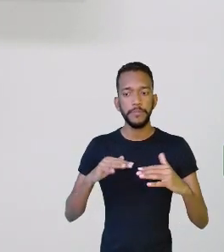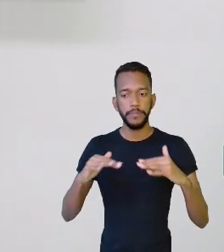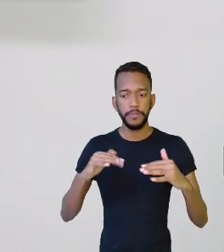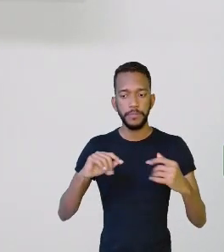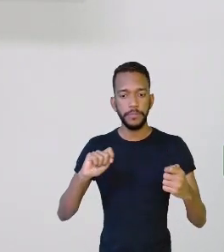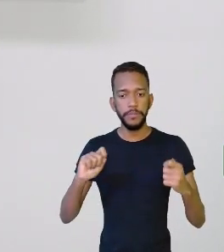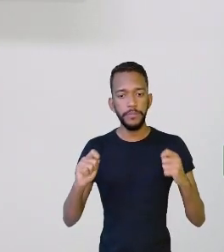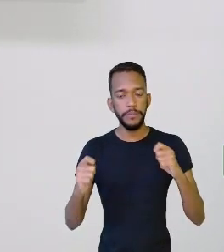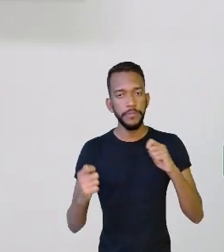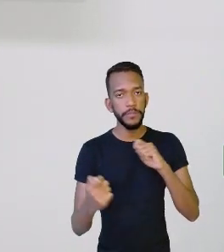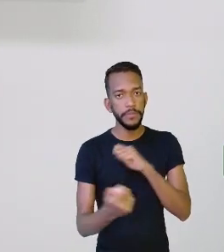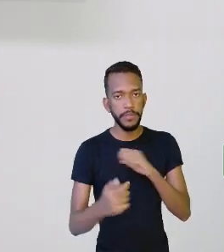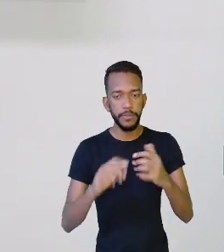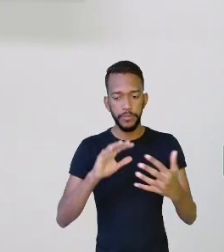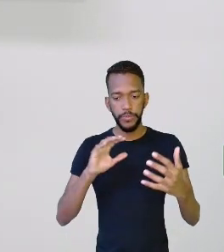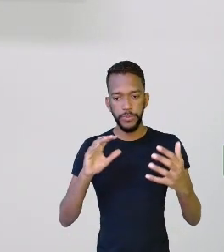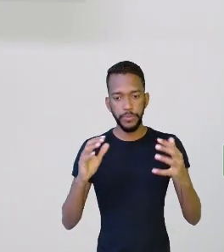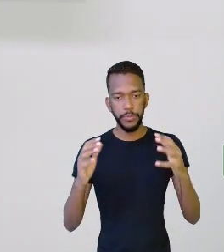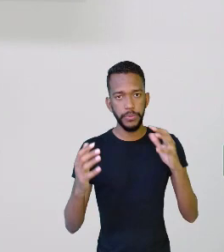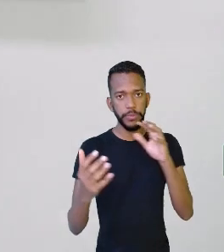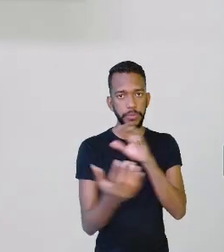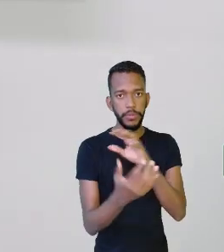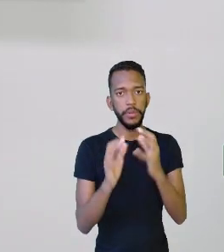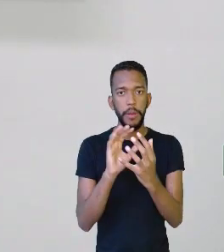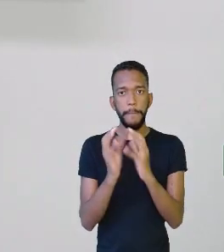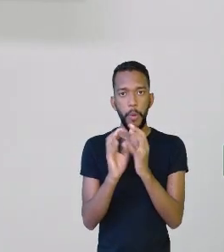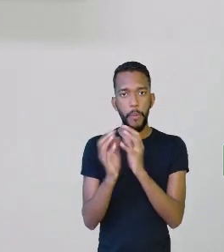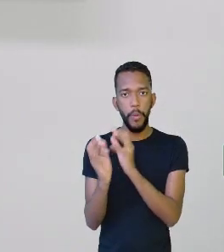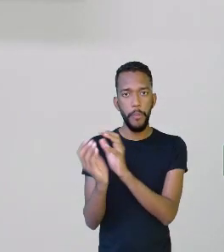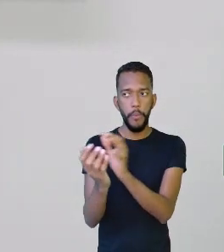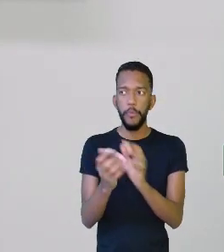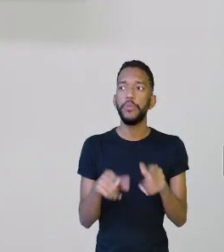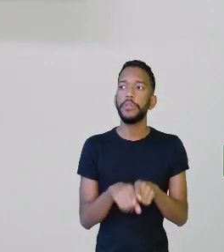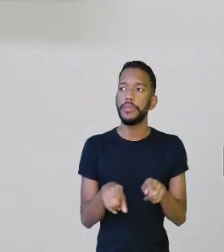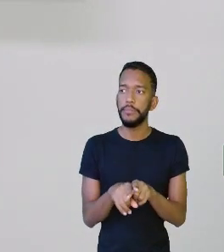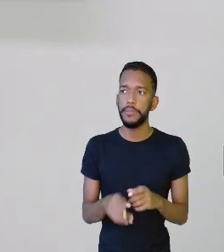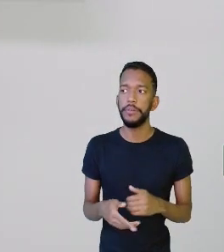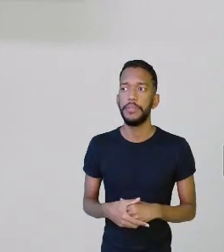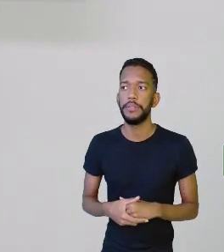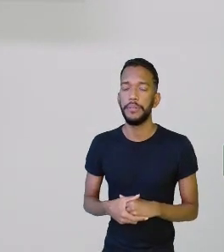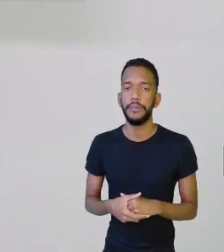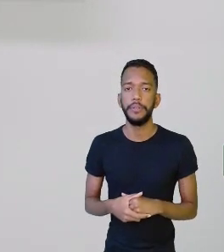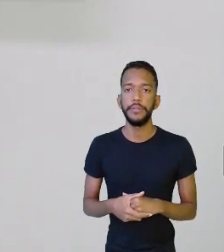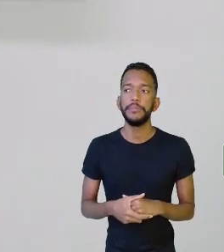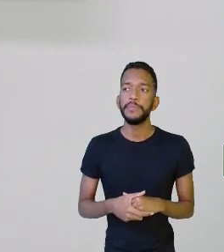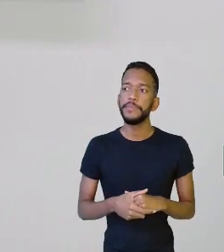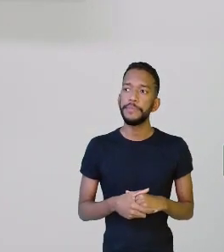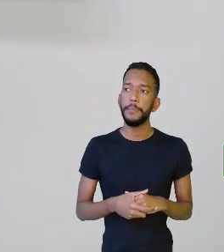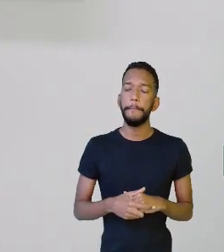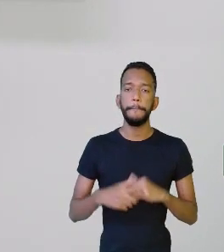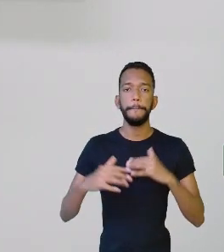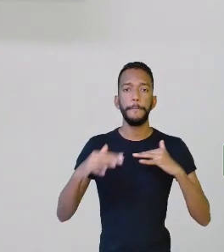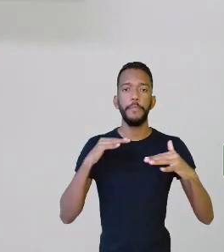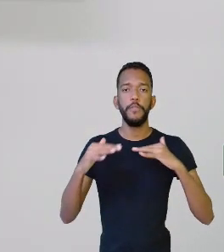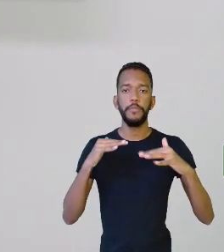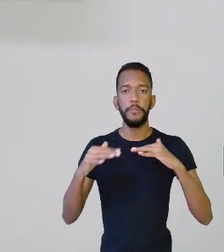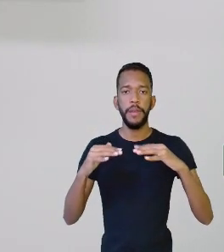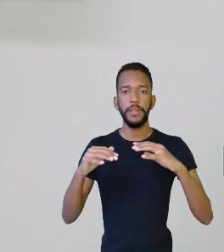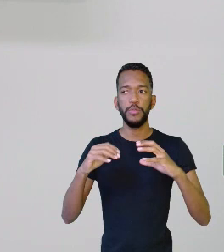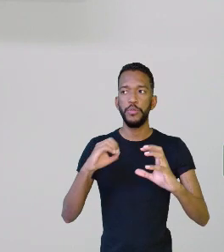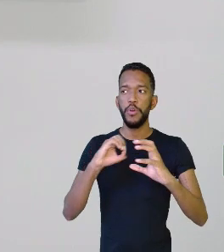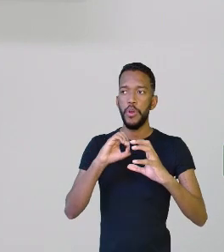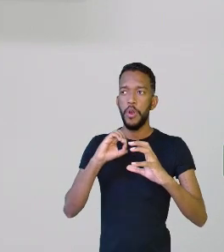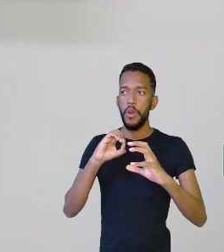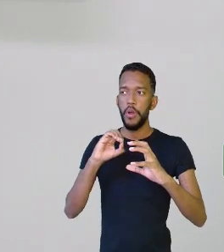mais conhecidos do planeta Terra. Então, vamos falar primeiro do movimento de rotação. O movimento